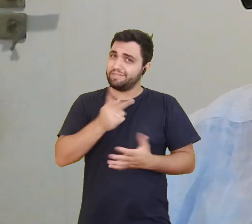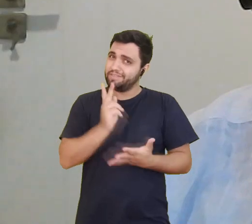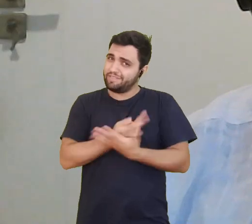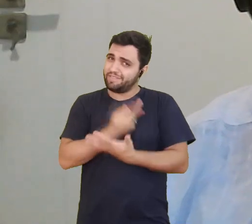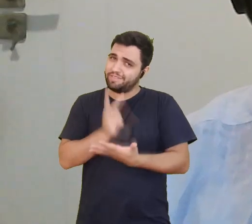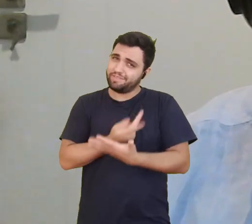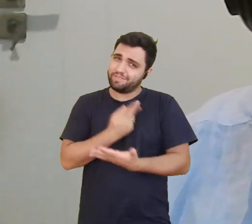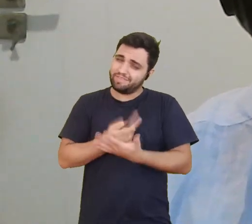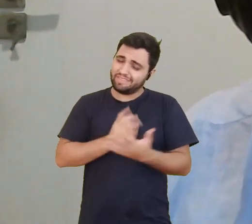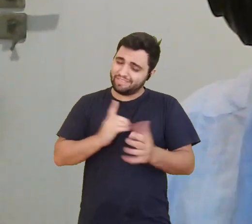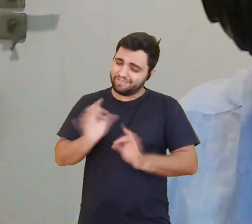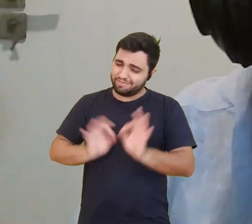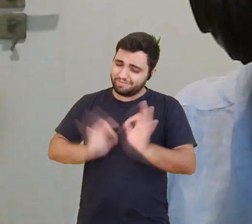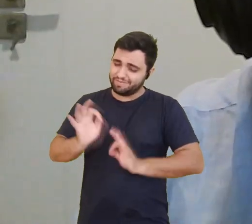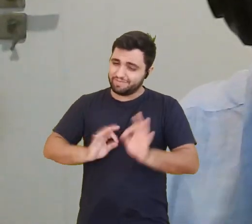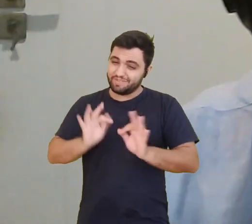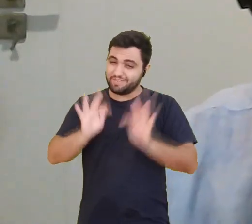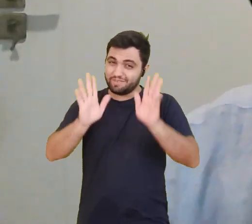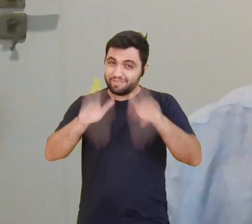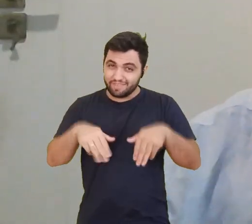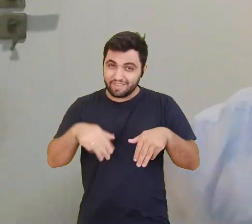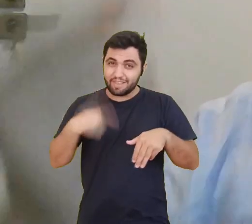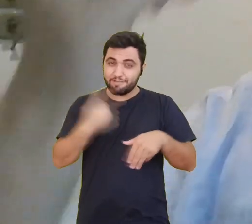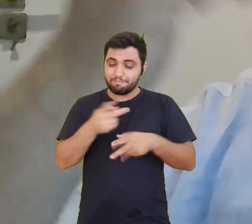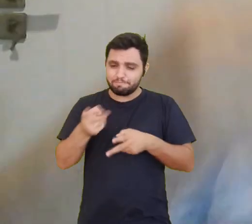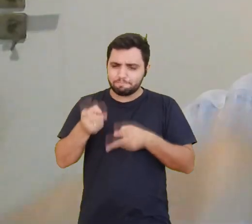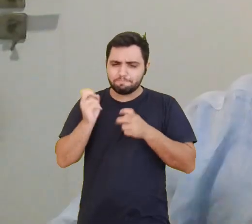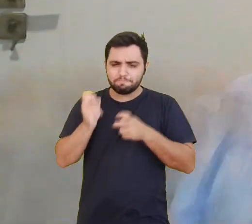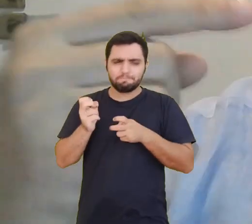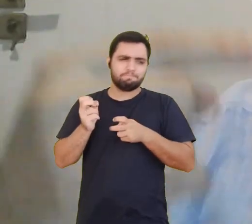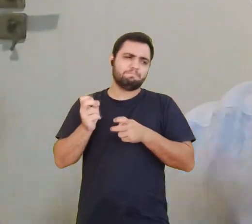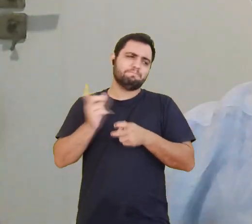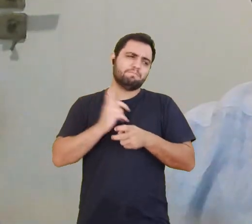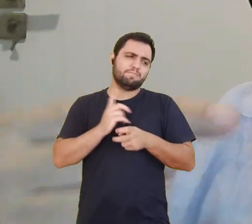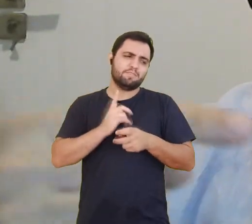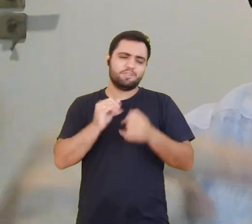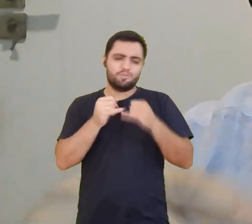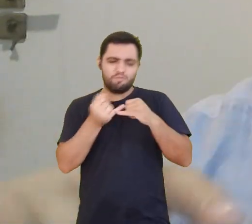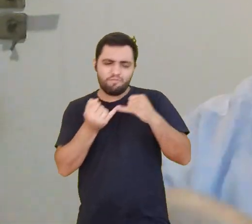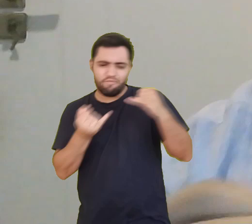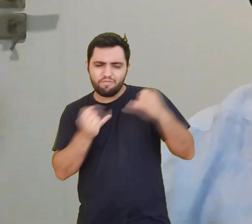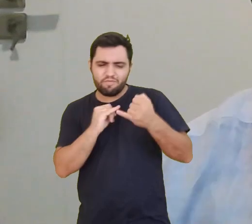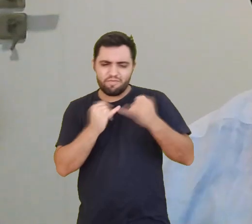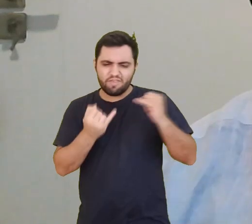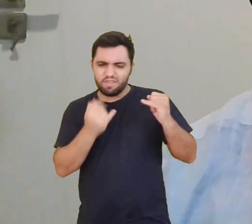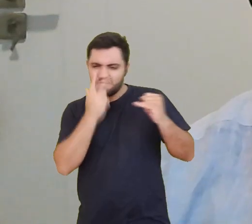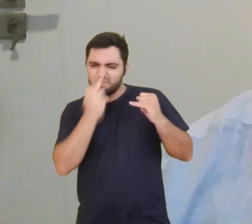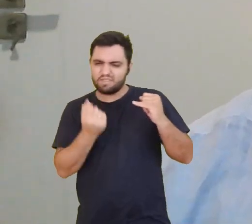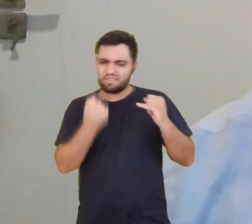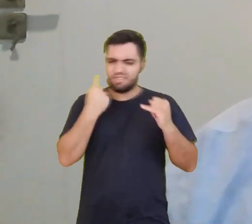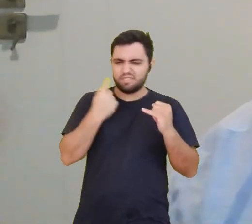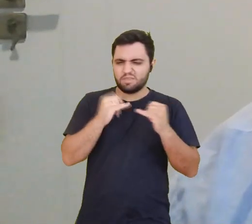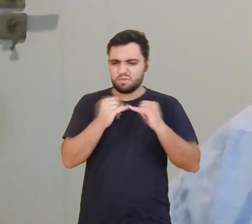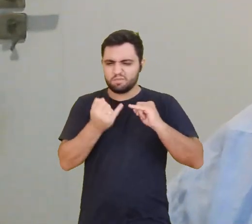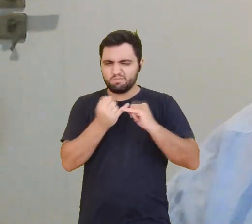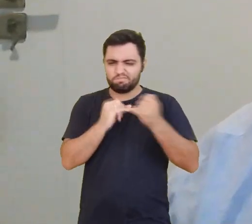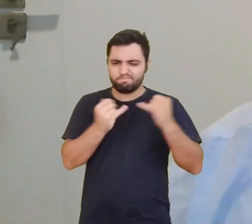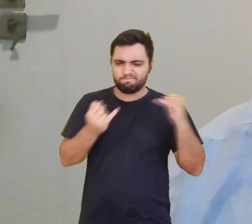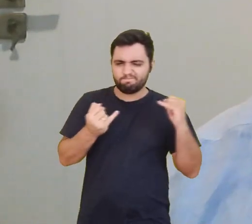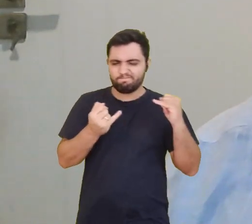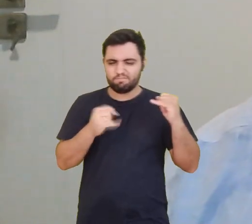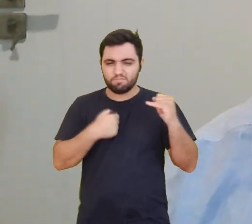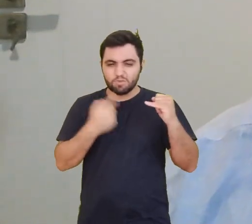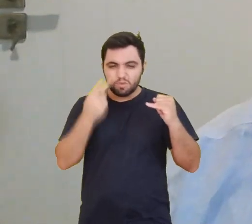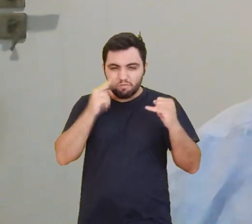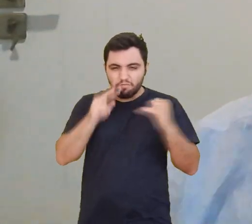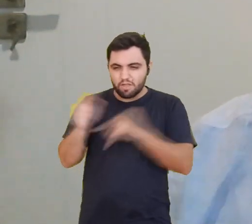uma montagem e no final da montagem tinha um fio que não estava passando direito, estava o fio muito esticado. A gente foi olhar de novo